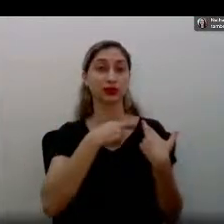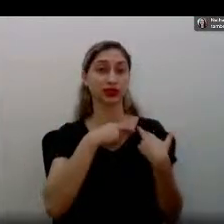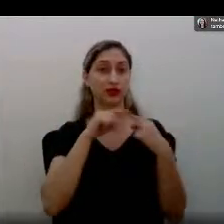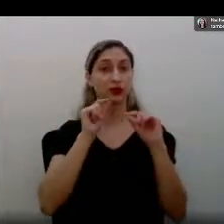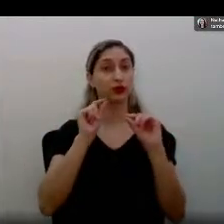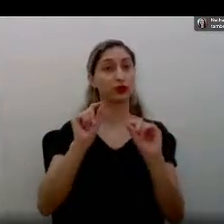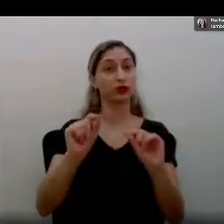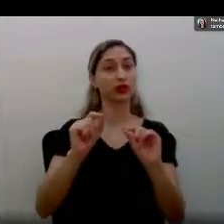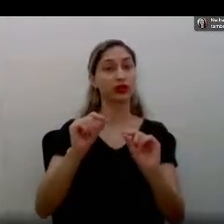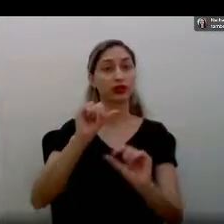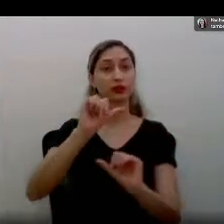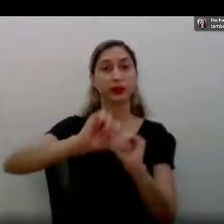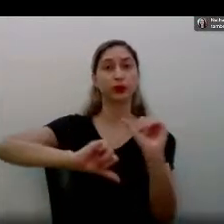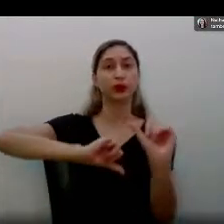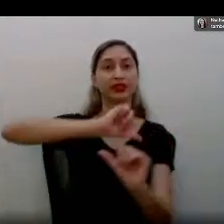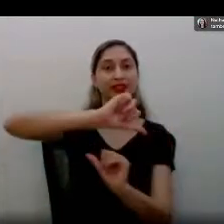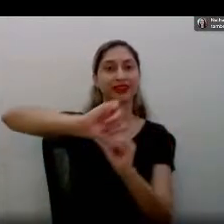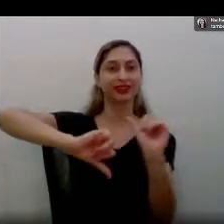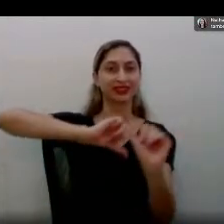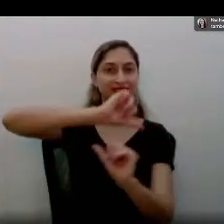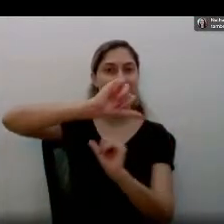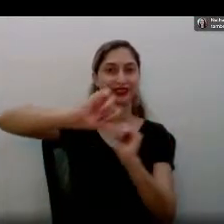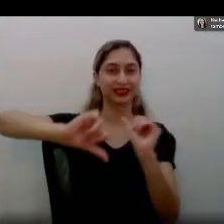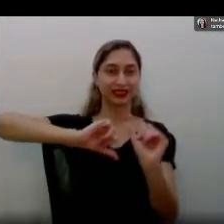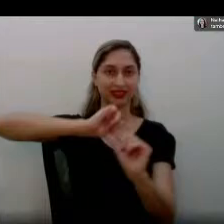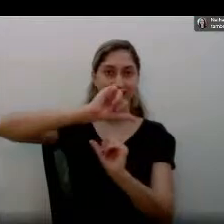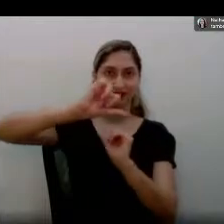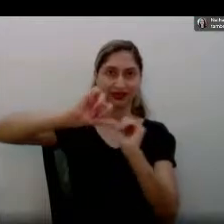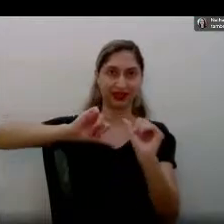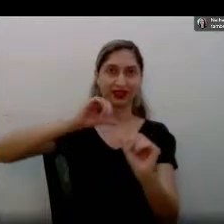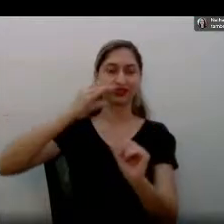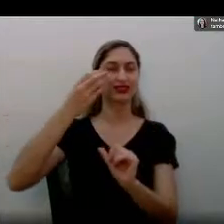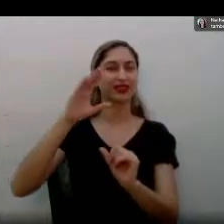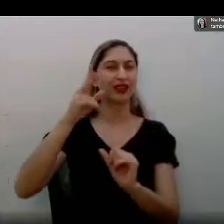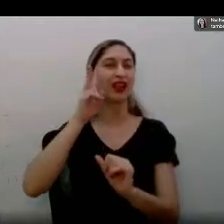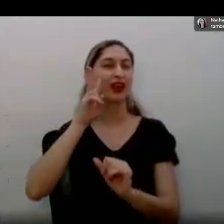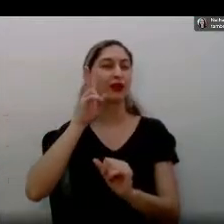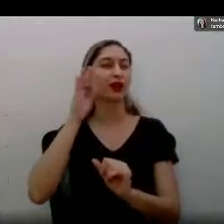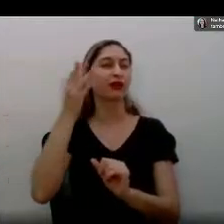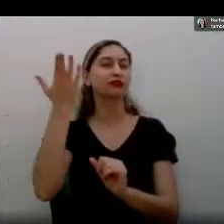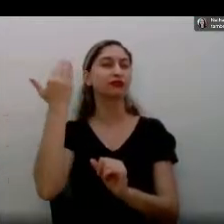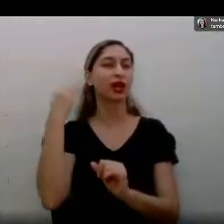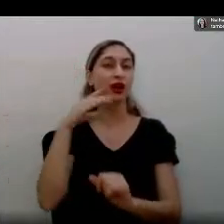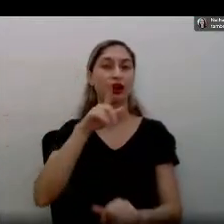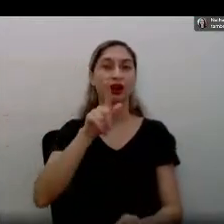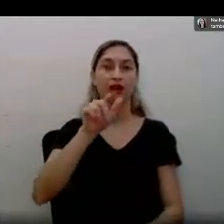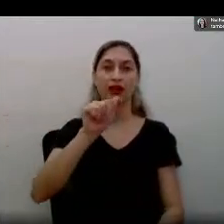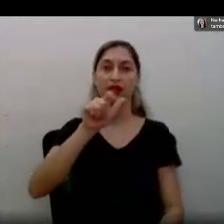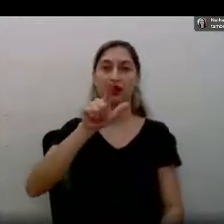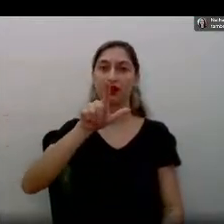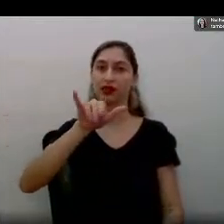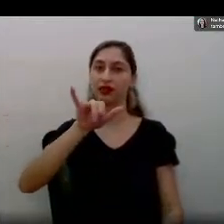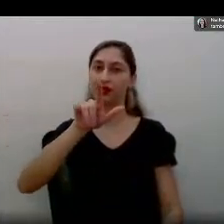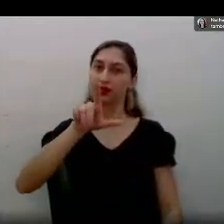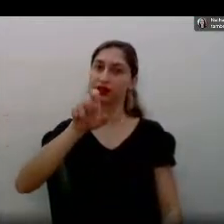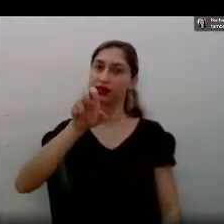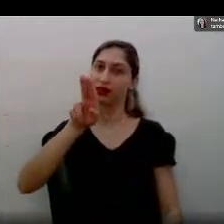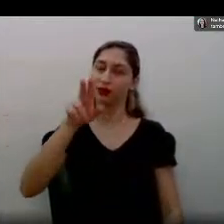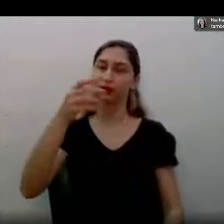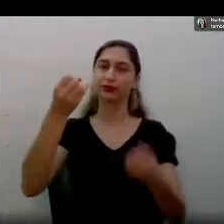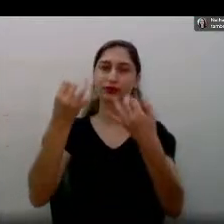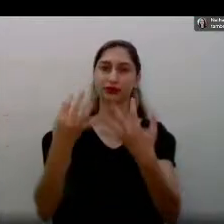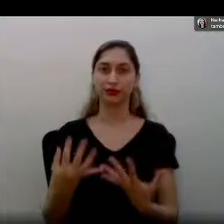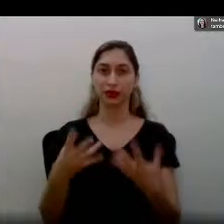sim da ciência época quando Galileu observou isso E aí ele bateu o martelo no que que ele achava que nós temos o lá né